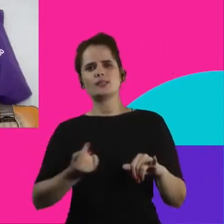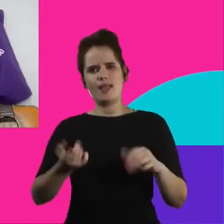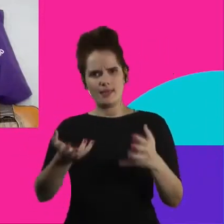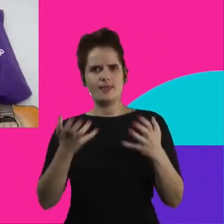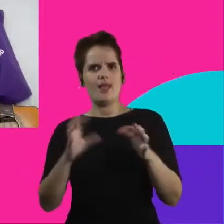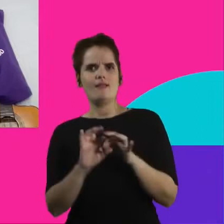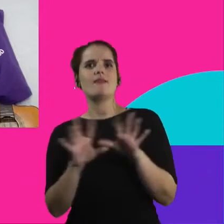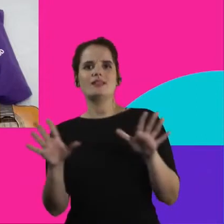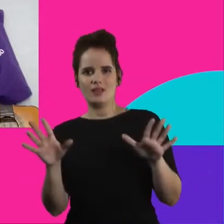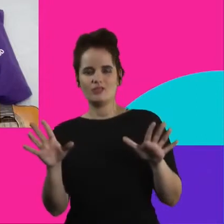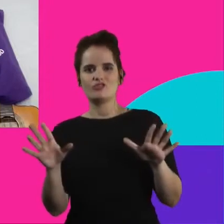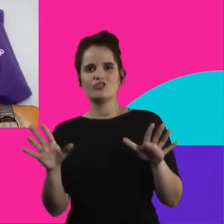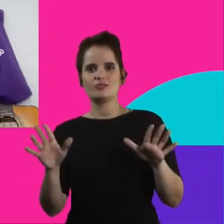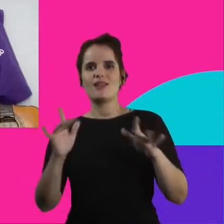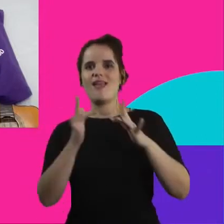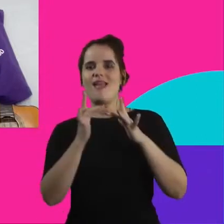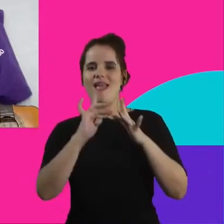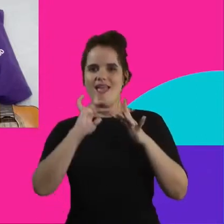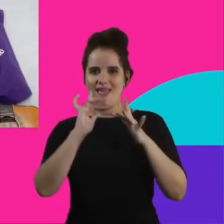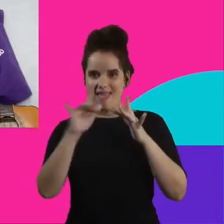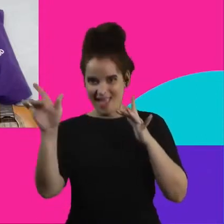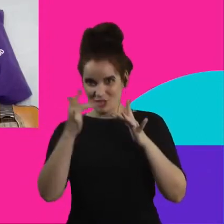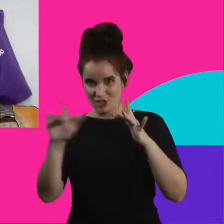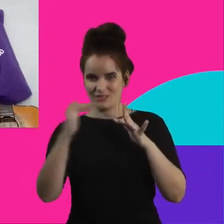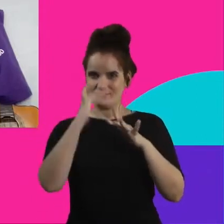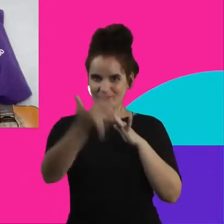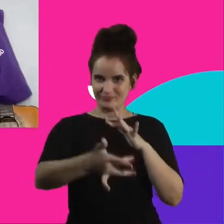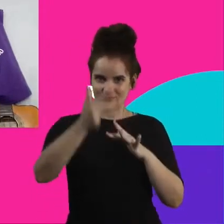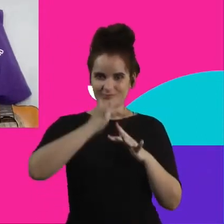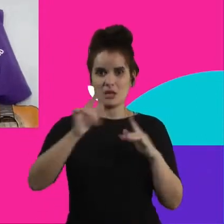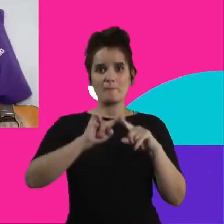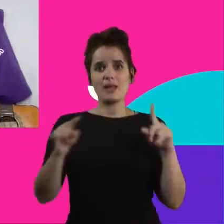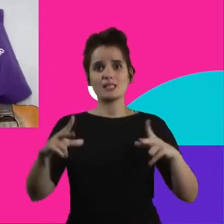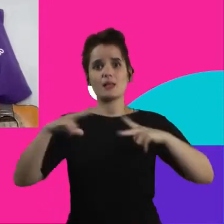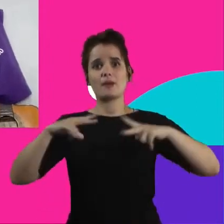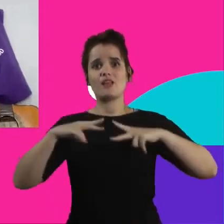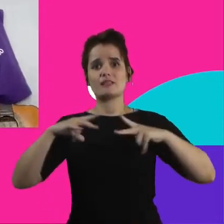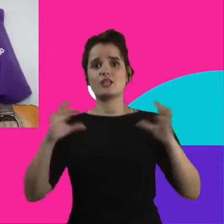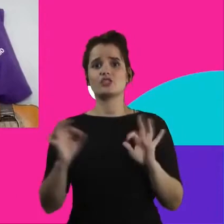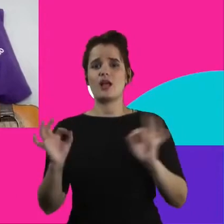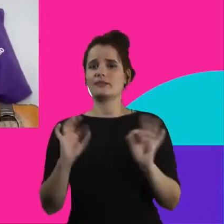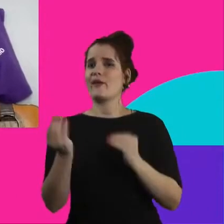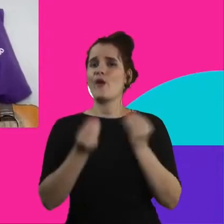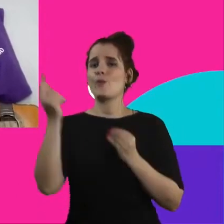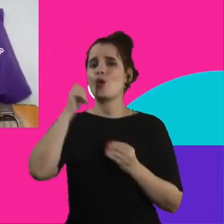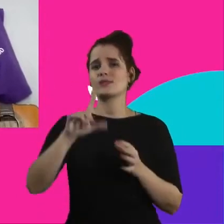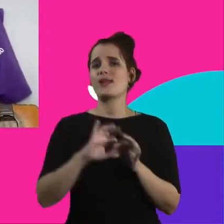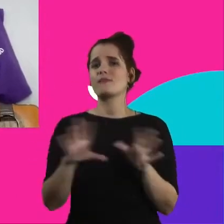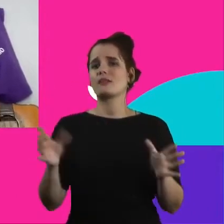liberdade nas redes, né, na internet, se a gente não tiver privacidade. Então, aí a gente sai